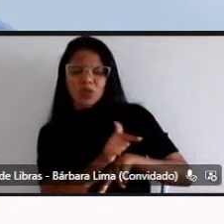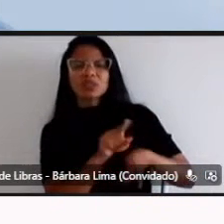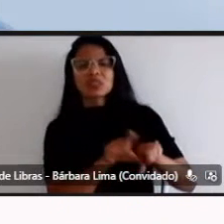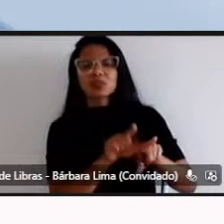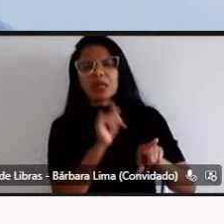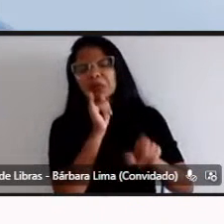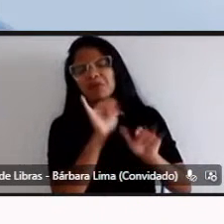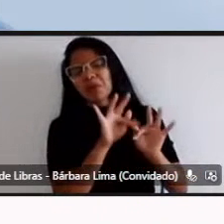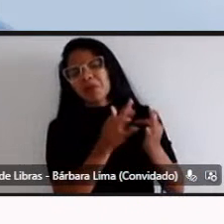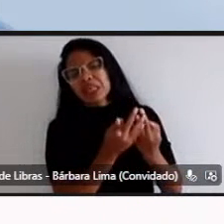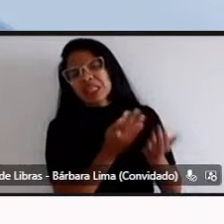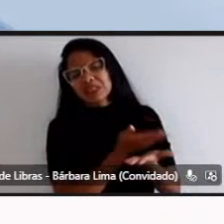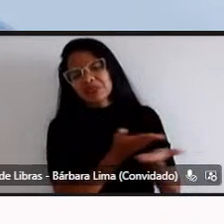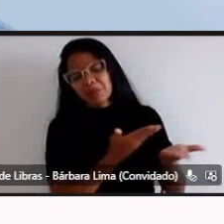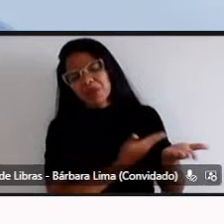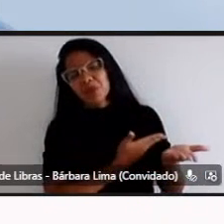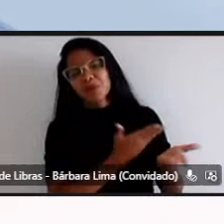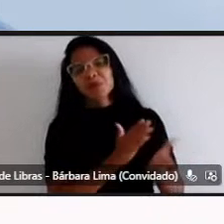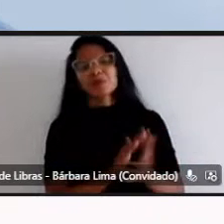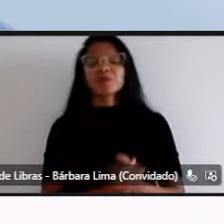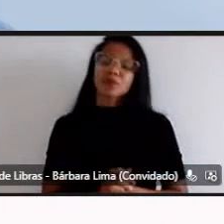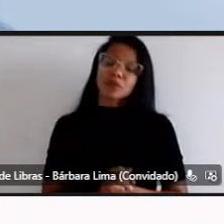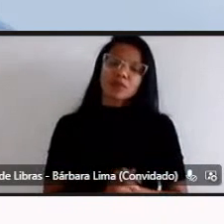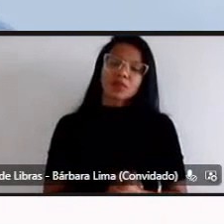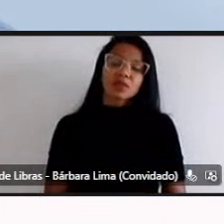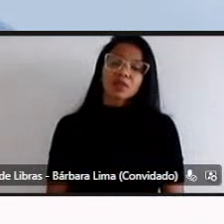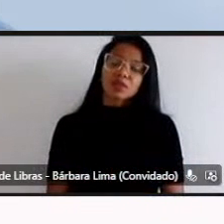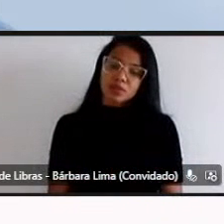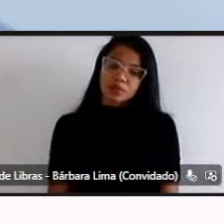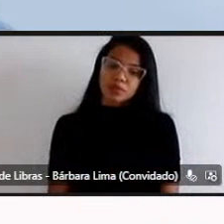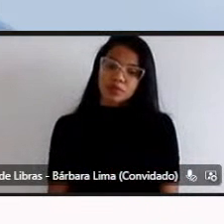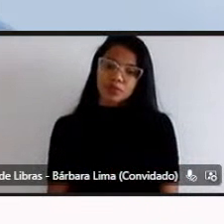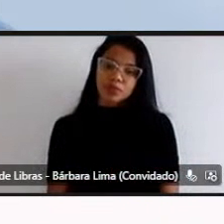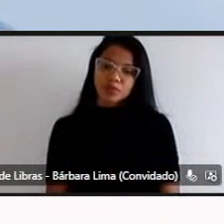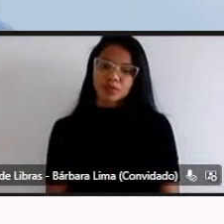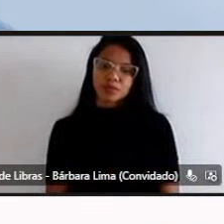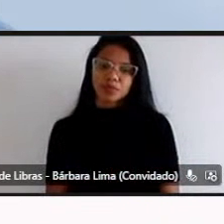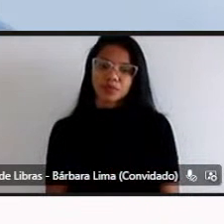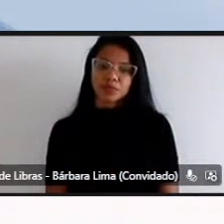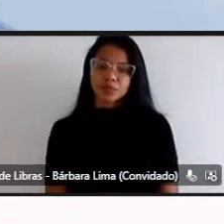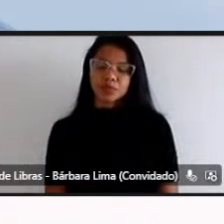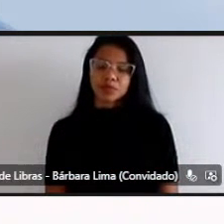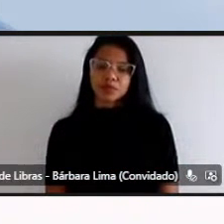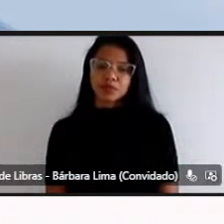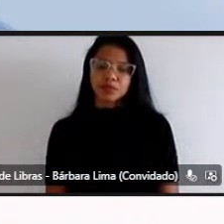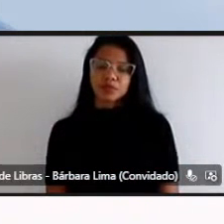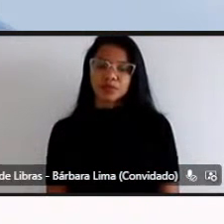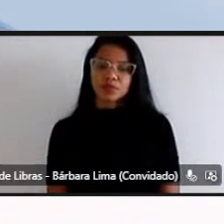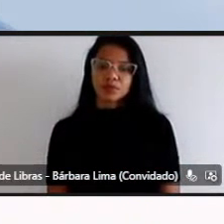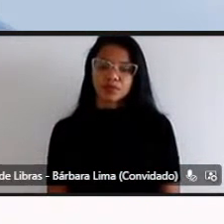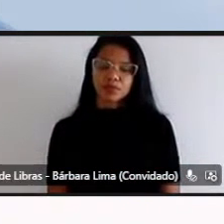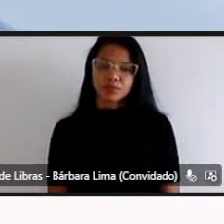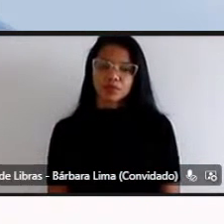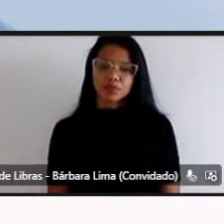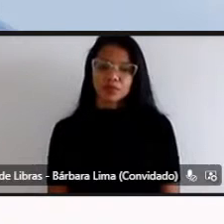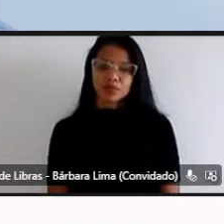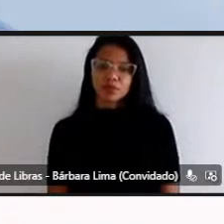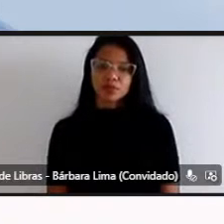if the victim is harmed by a crime, in most cases their family, people who are close to them, will also